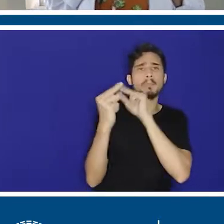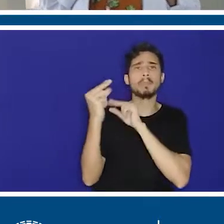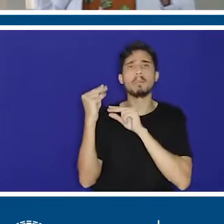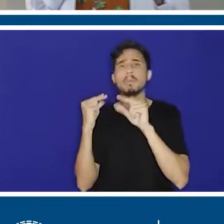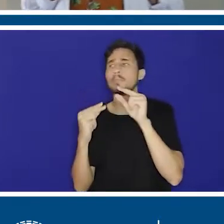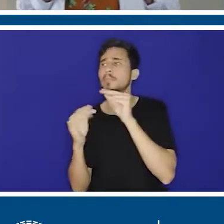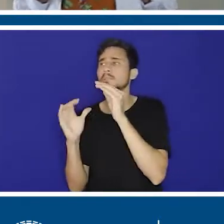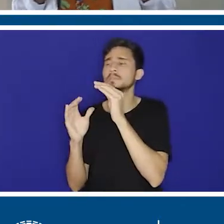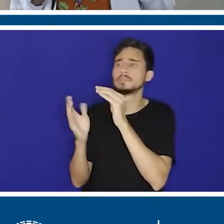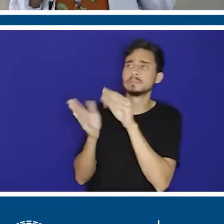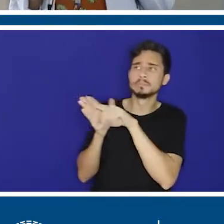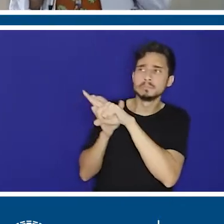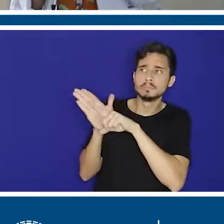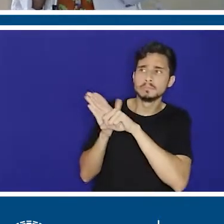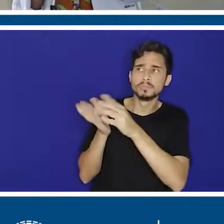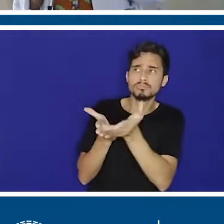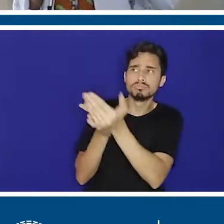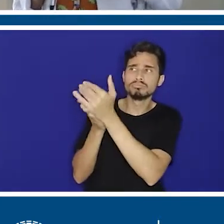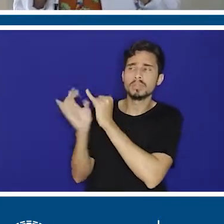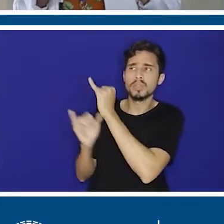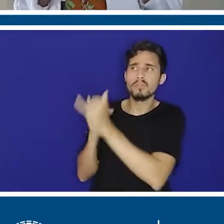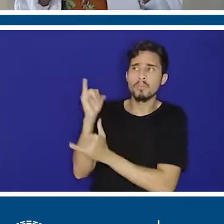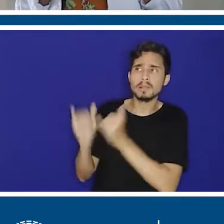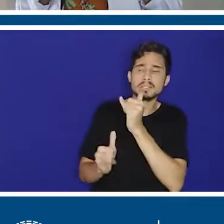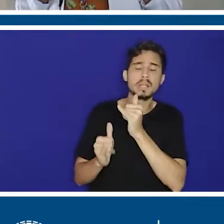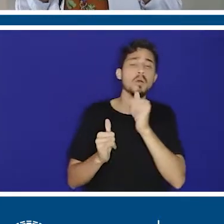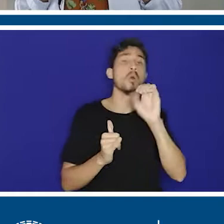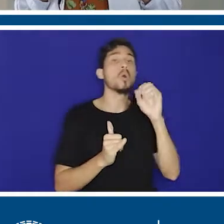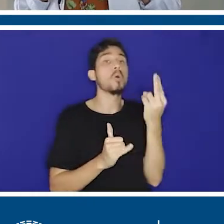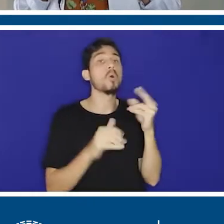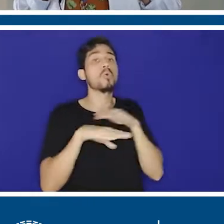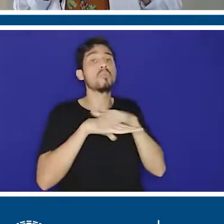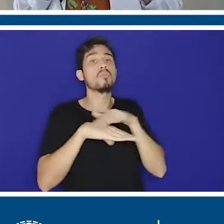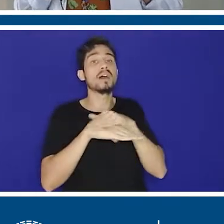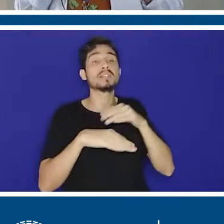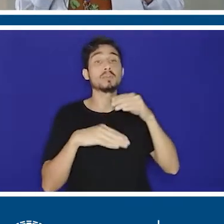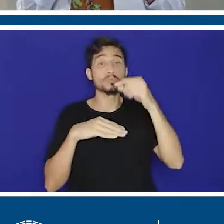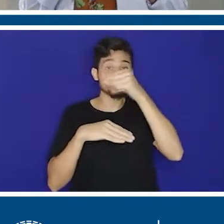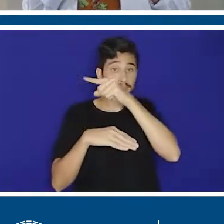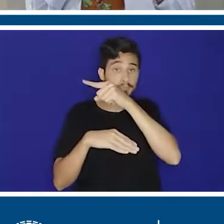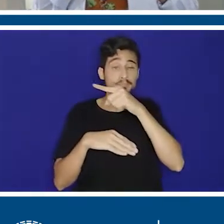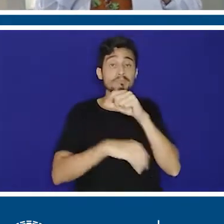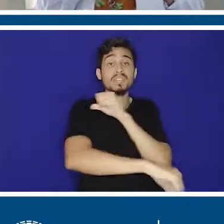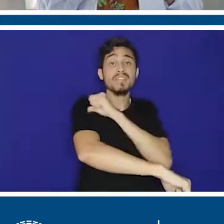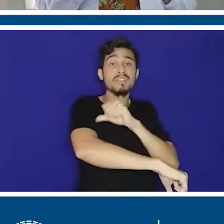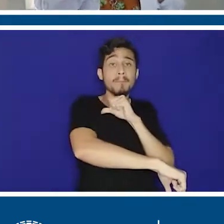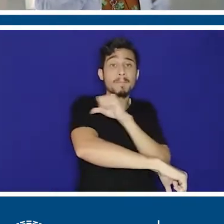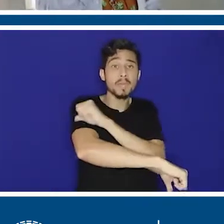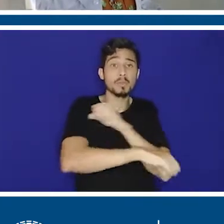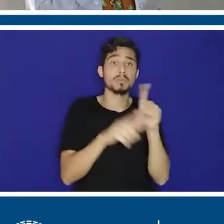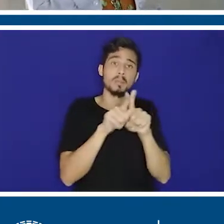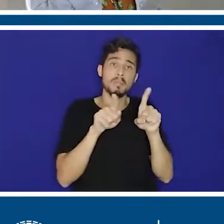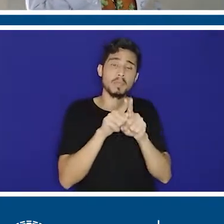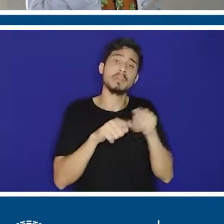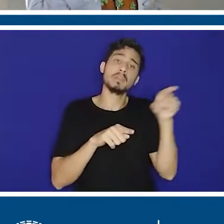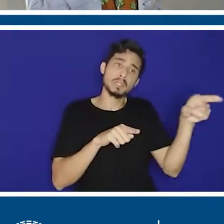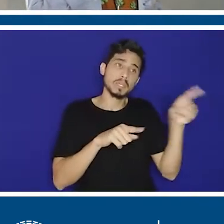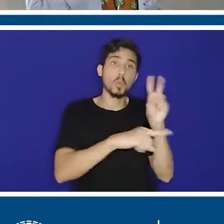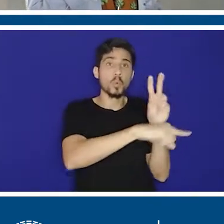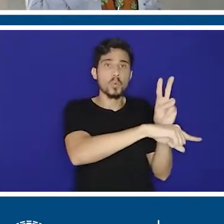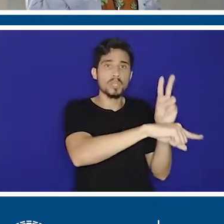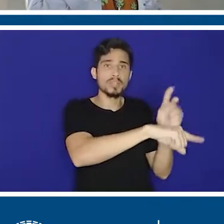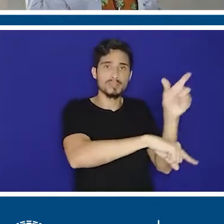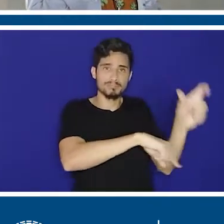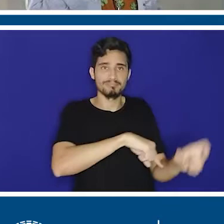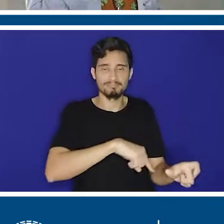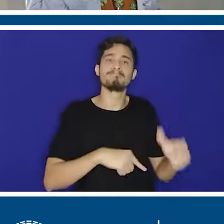opção melhor para lidar com aquele sintoma do que o medicamento que eu tenho. Quantas e quantas vezes é assim?